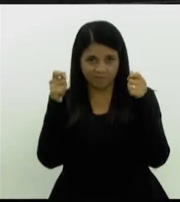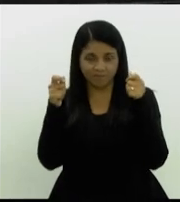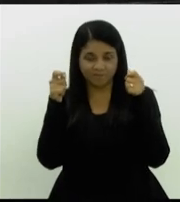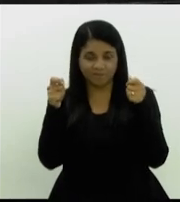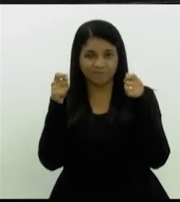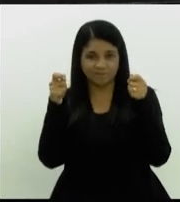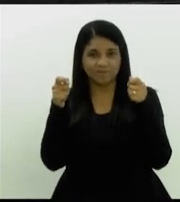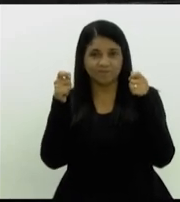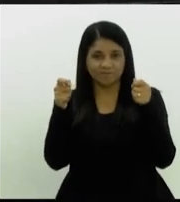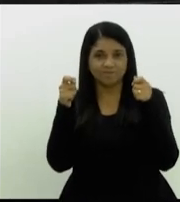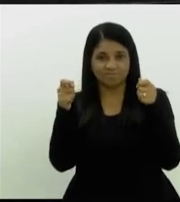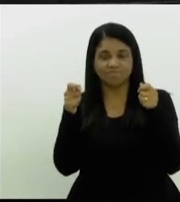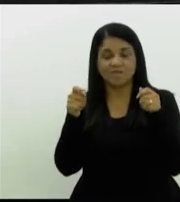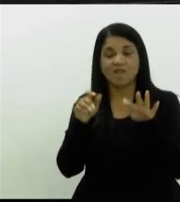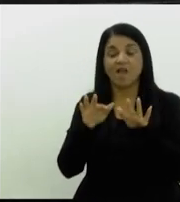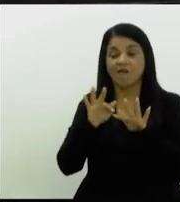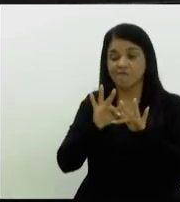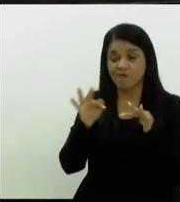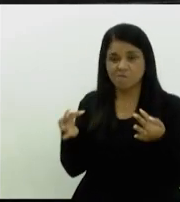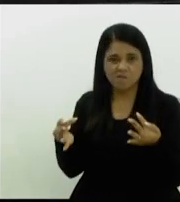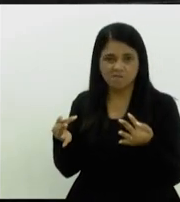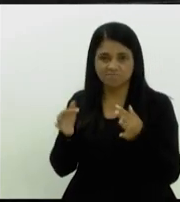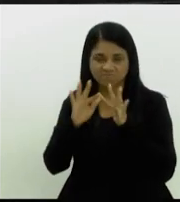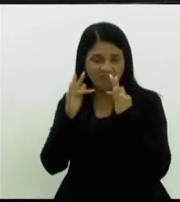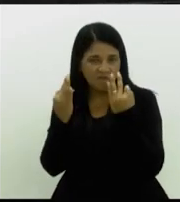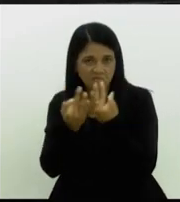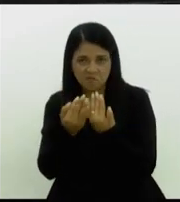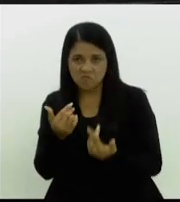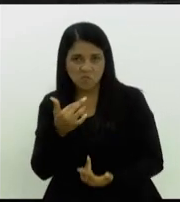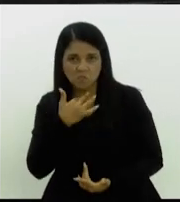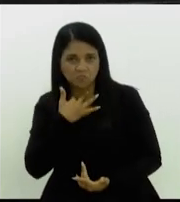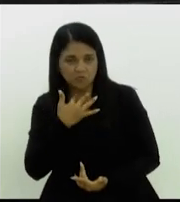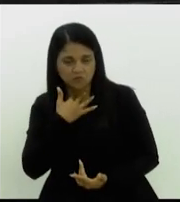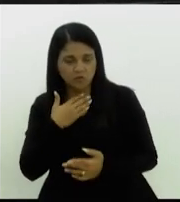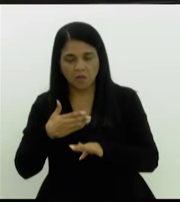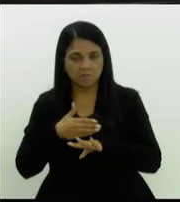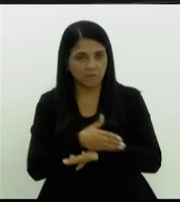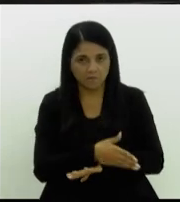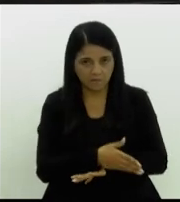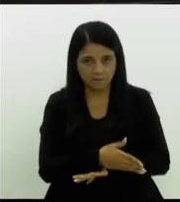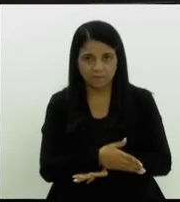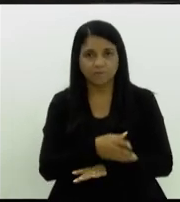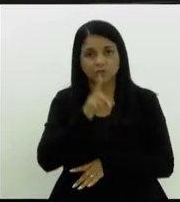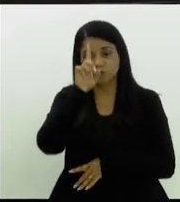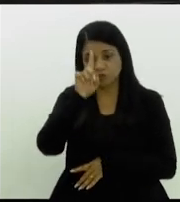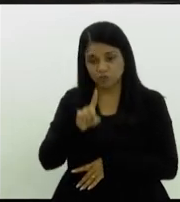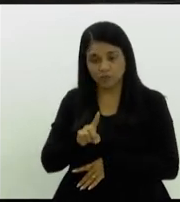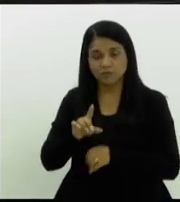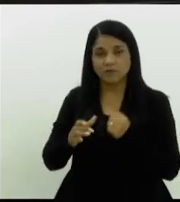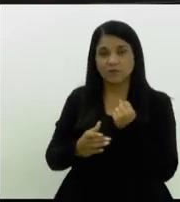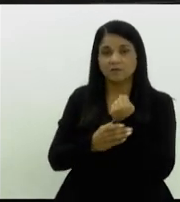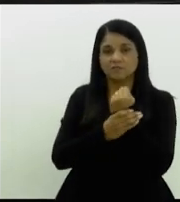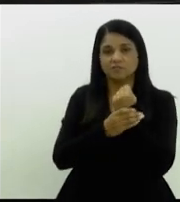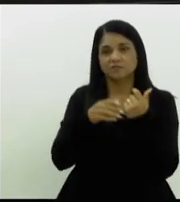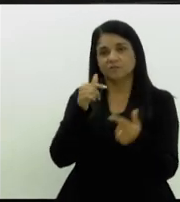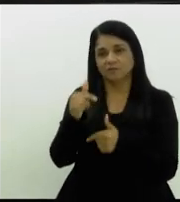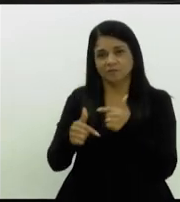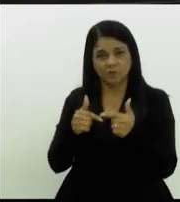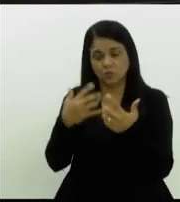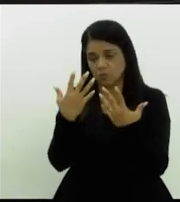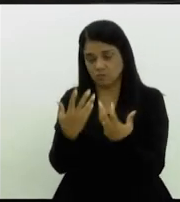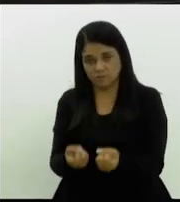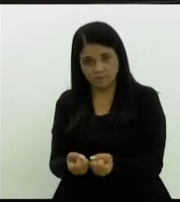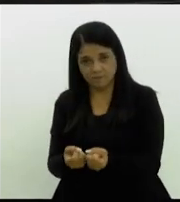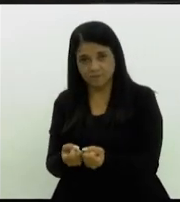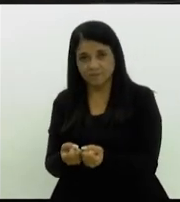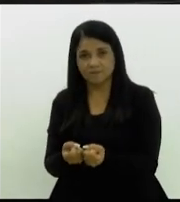culpabilizavam, torturavam os familiares pela garantia dos seus direitos trabalhistas. Não aceitaremos aqui